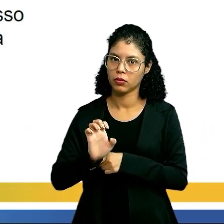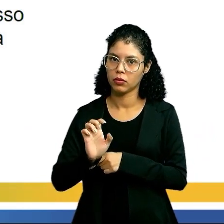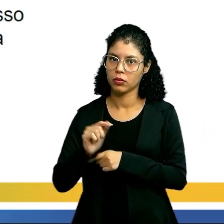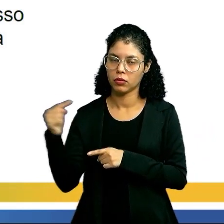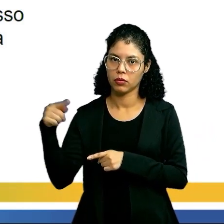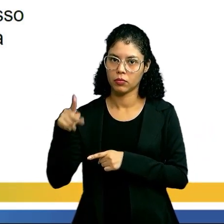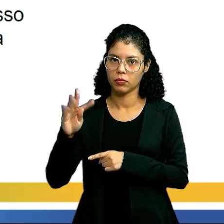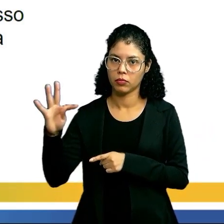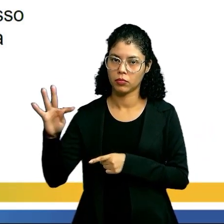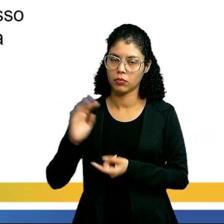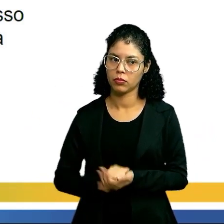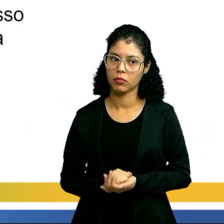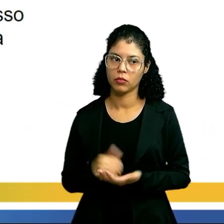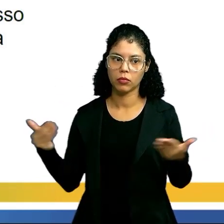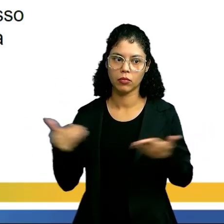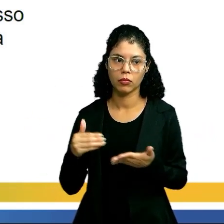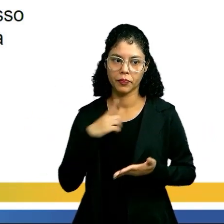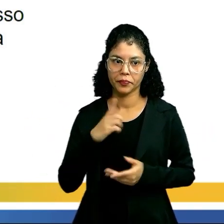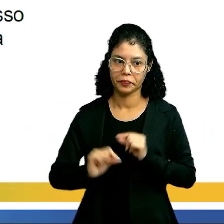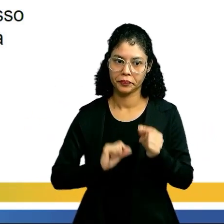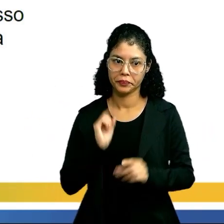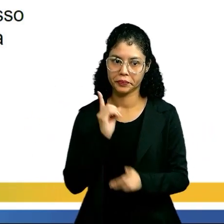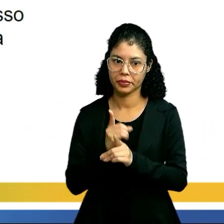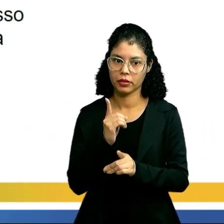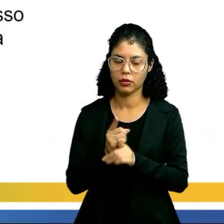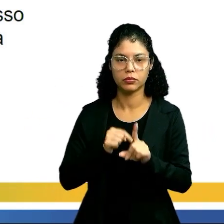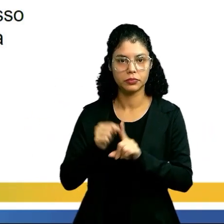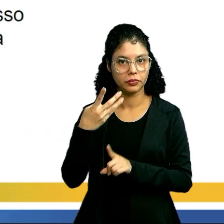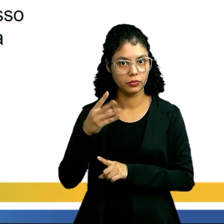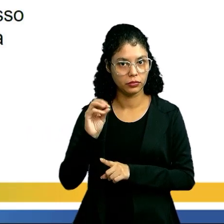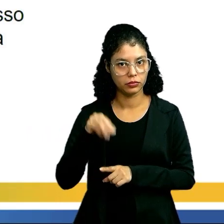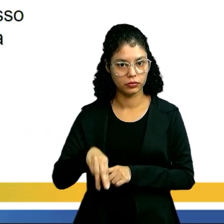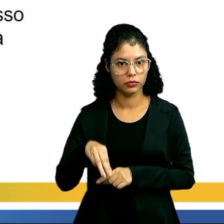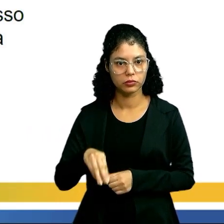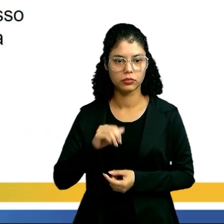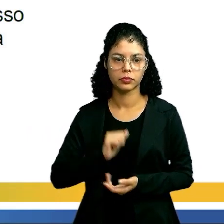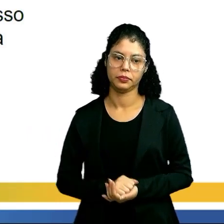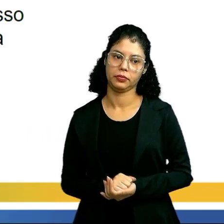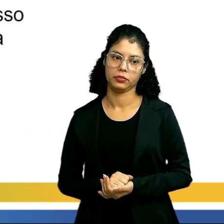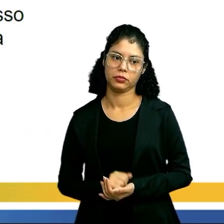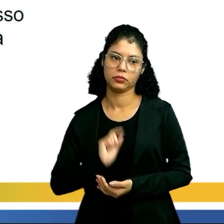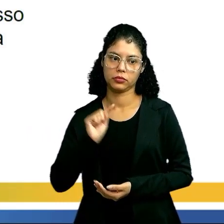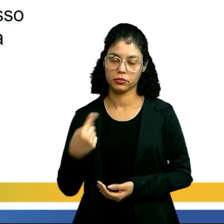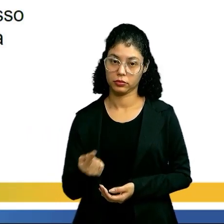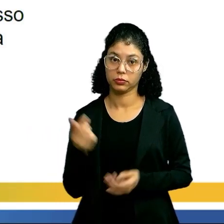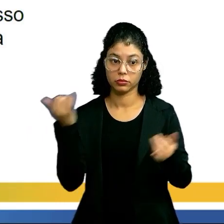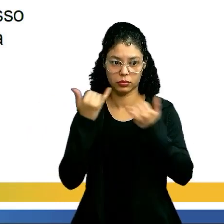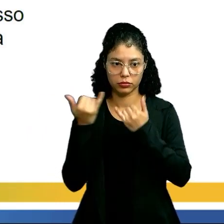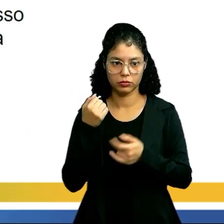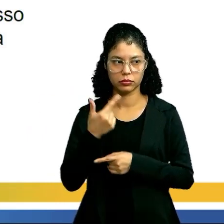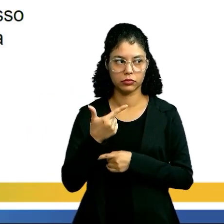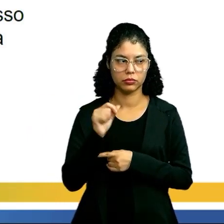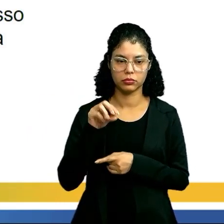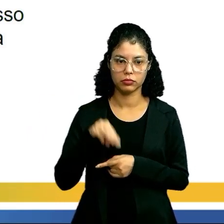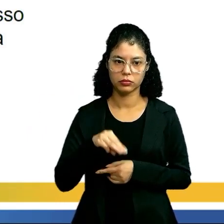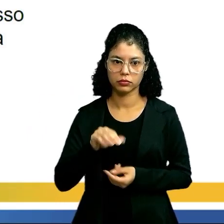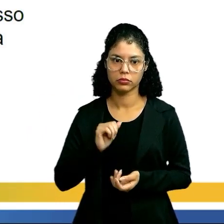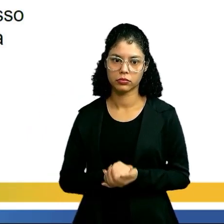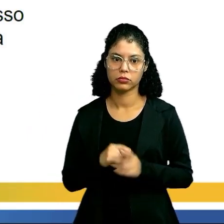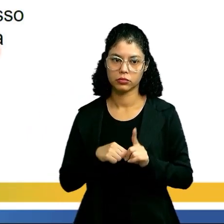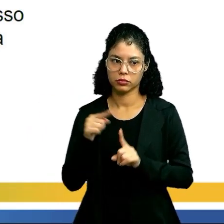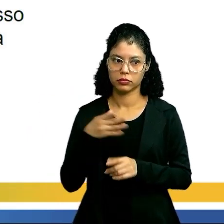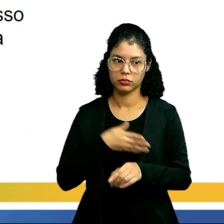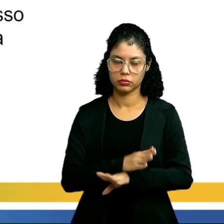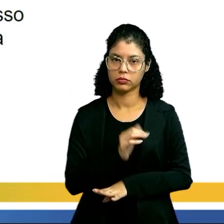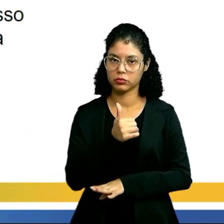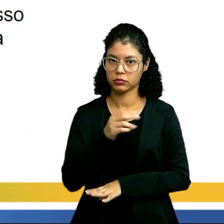a menos KT. Agora temos que encontrar a temperatura após 40 minutos. Para isso, eu vou usar a informação após 20 minutos, a